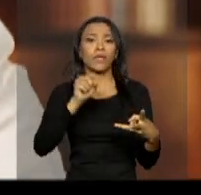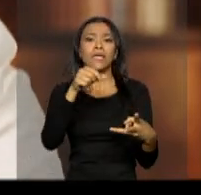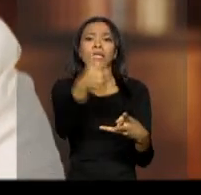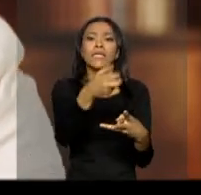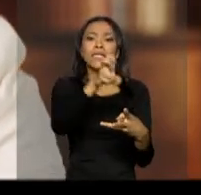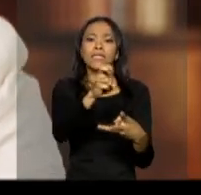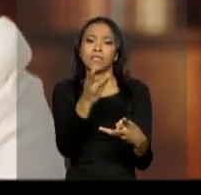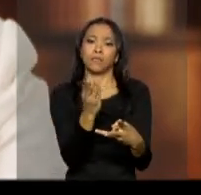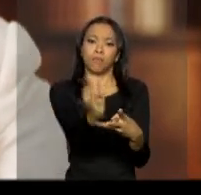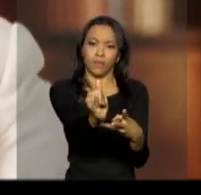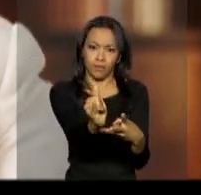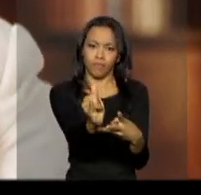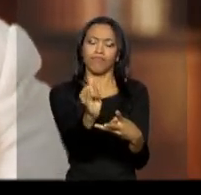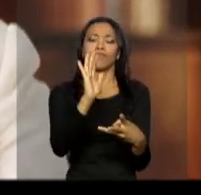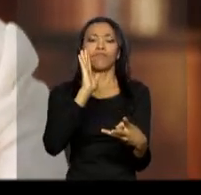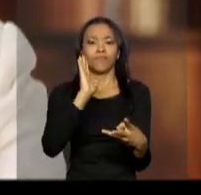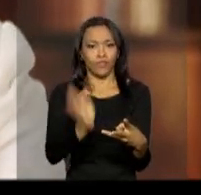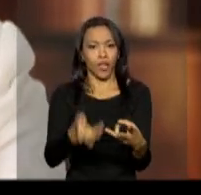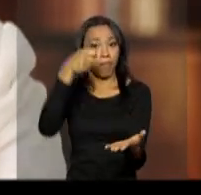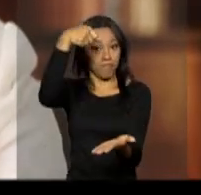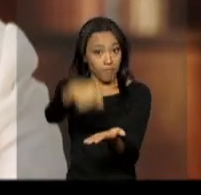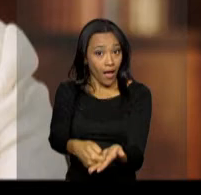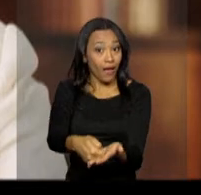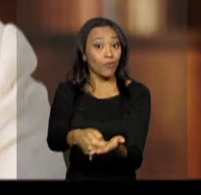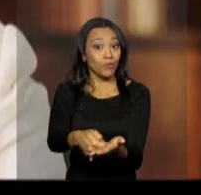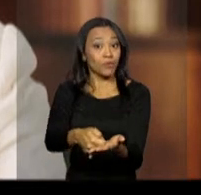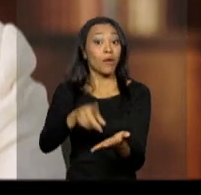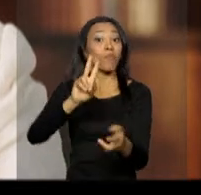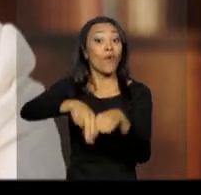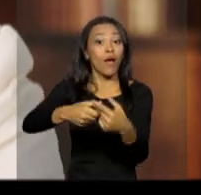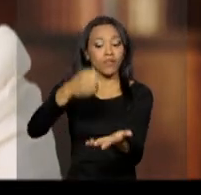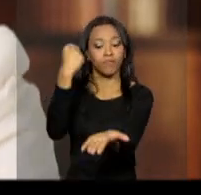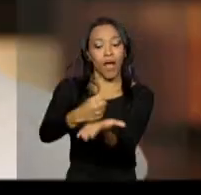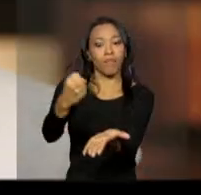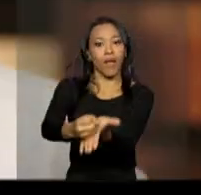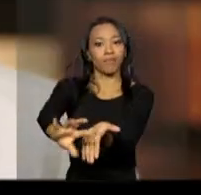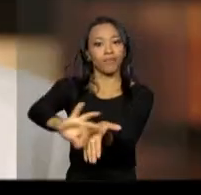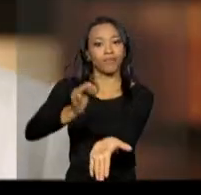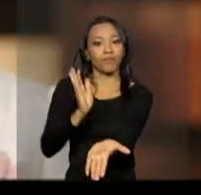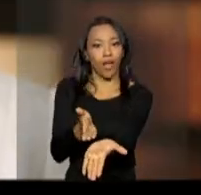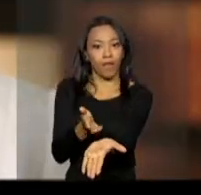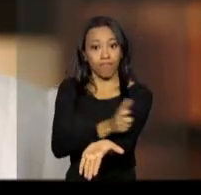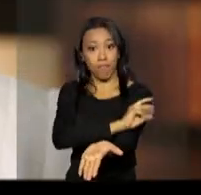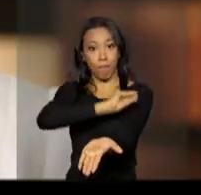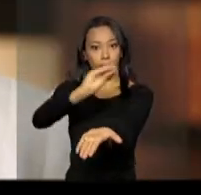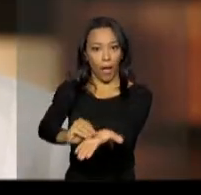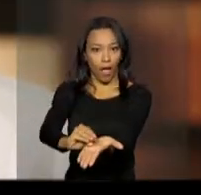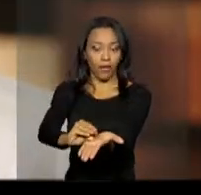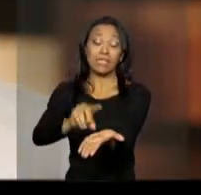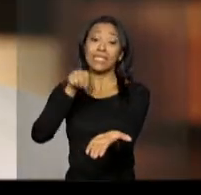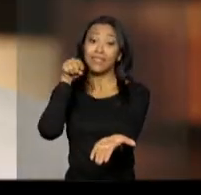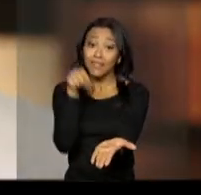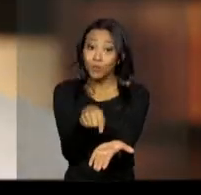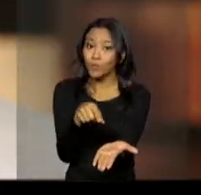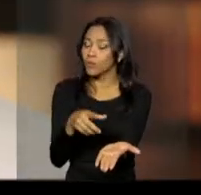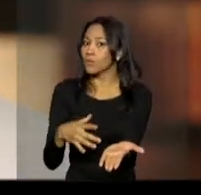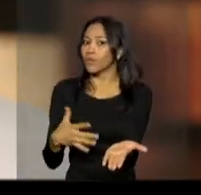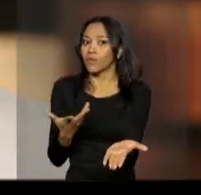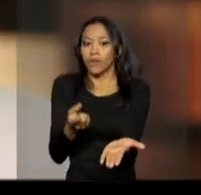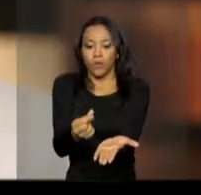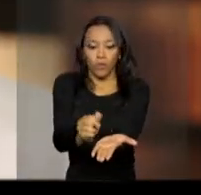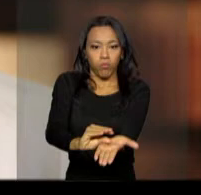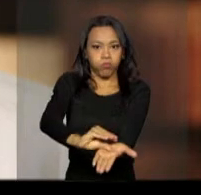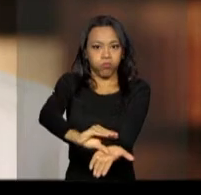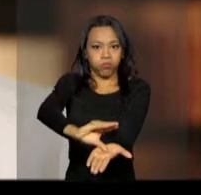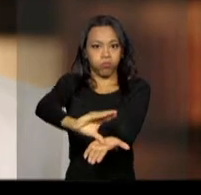15 bilhões pagos como bônus de assinatura do contrato. Isso alcança um fabuloso montante